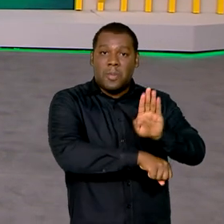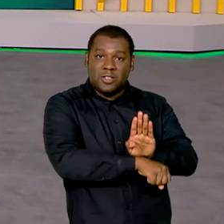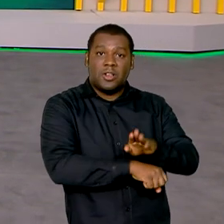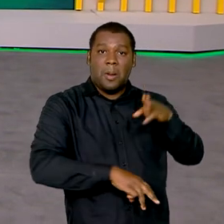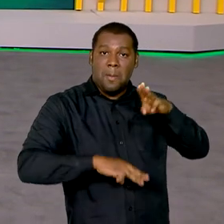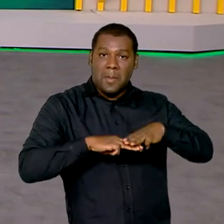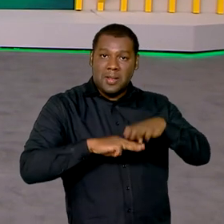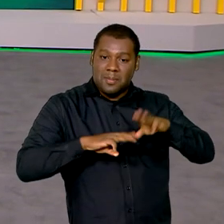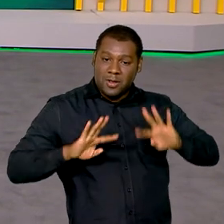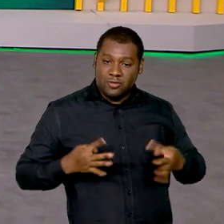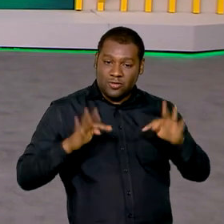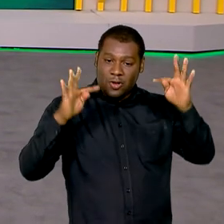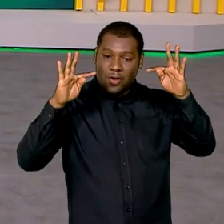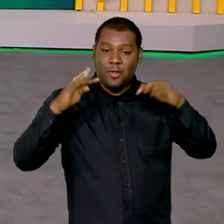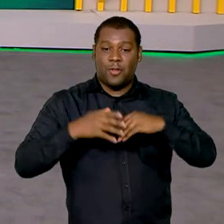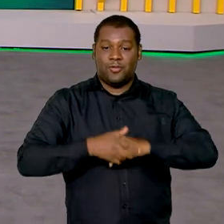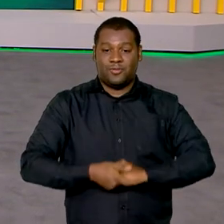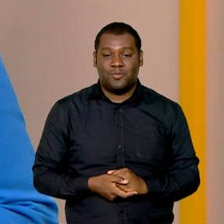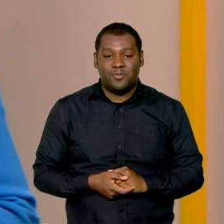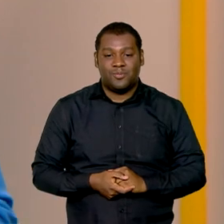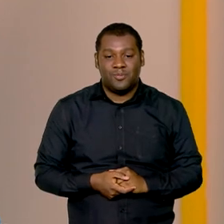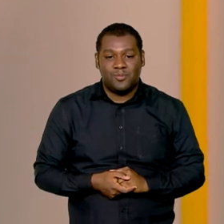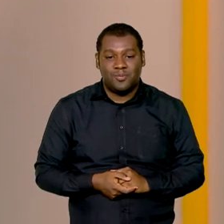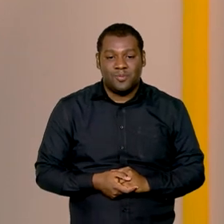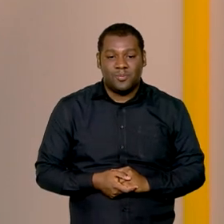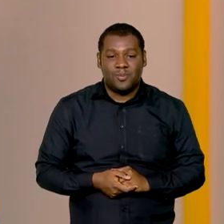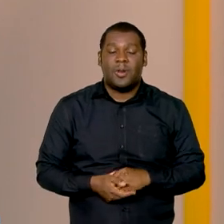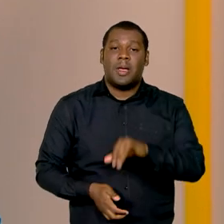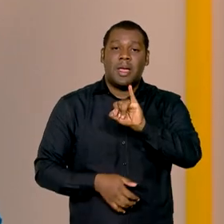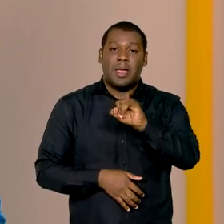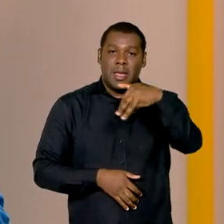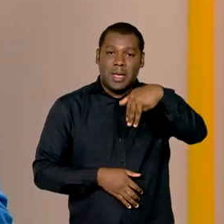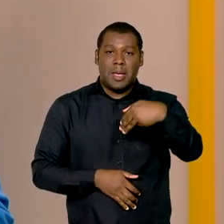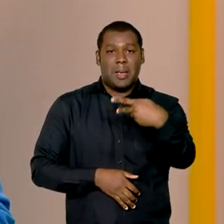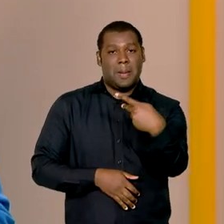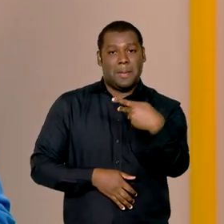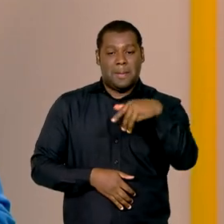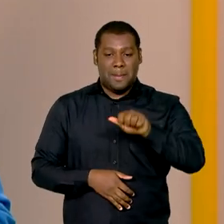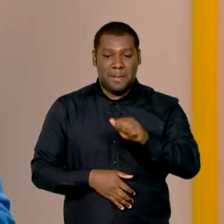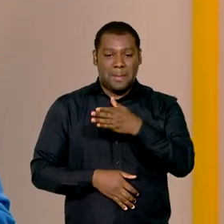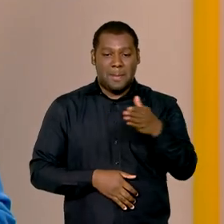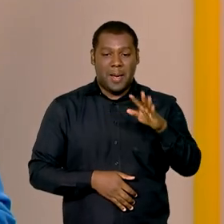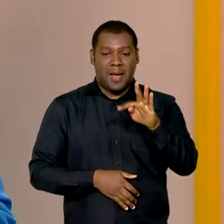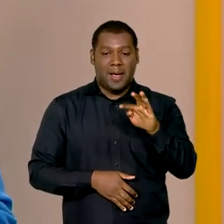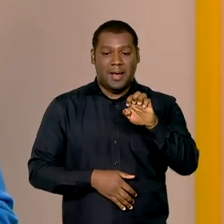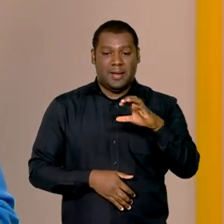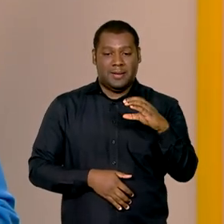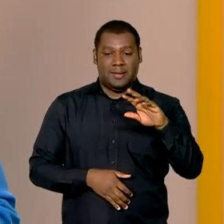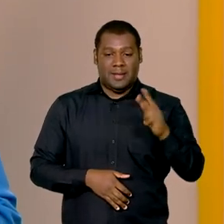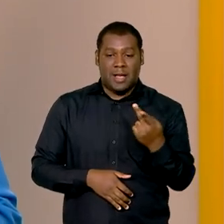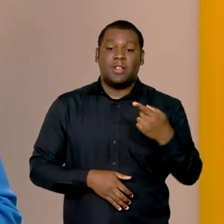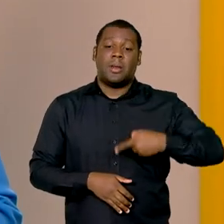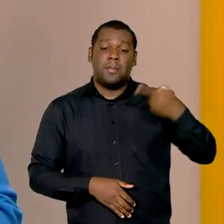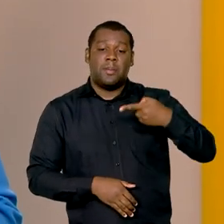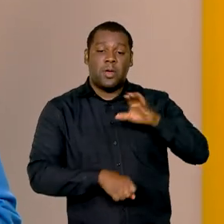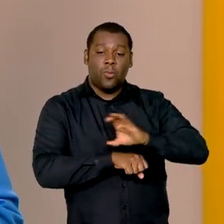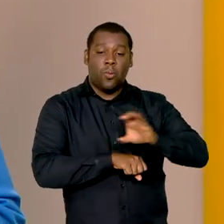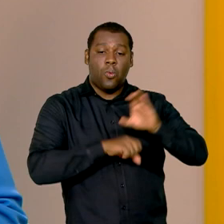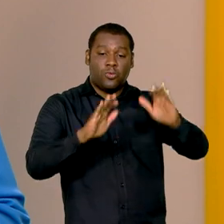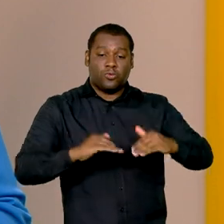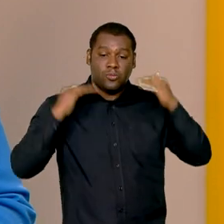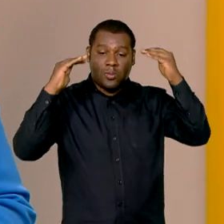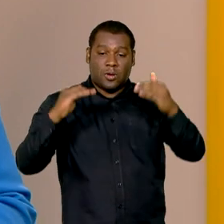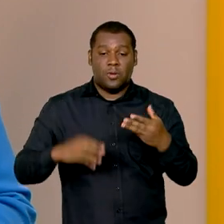da tecnologia e inovação. O IMPATEC é o primeiro curso de graduação do Instituto de Matemática Pura